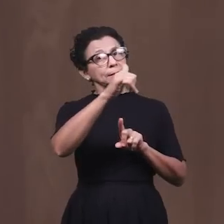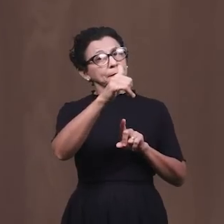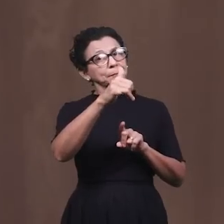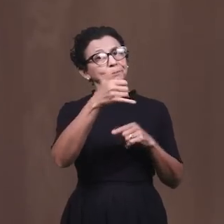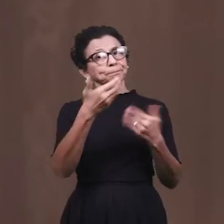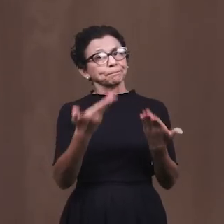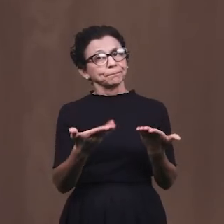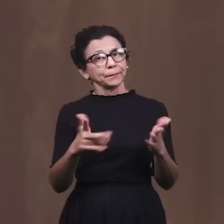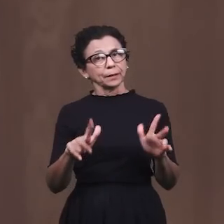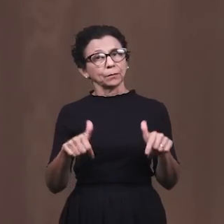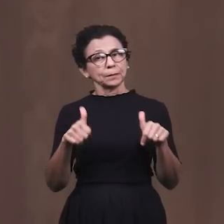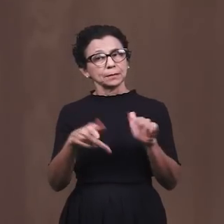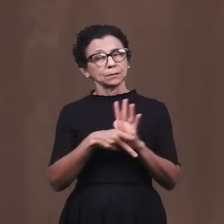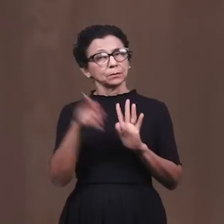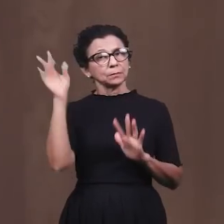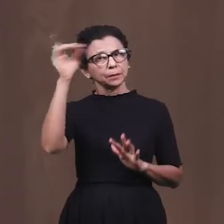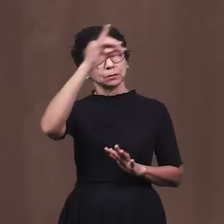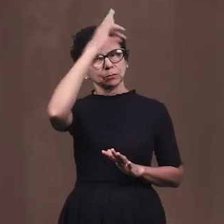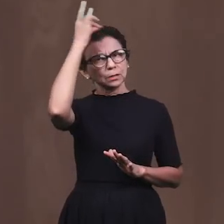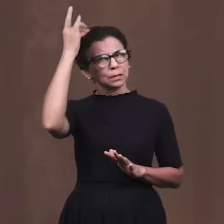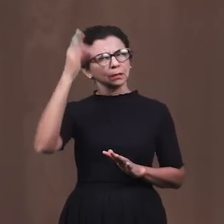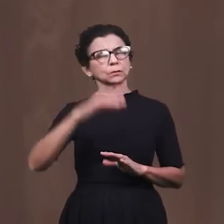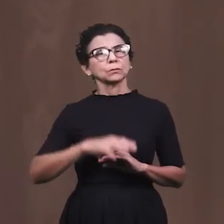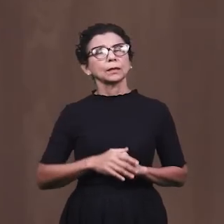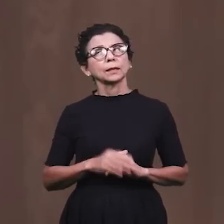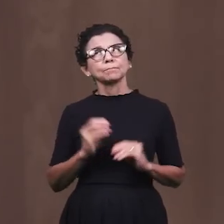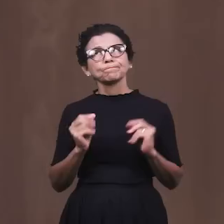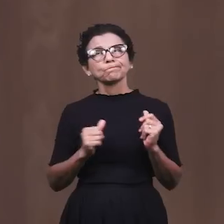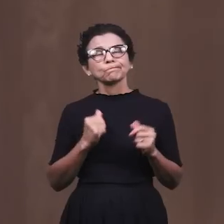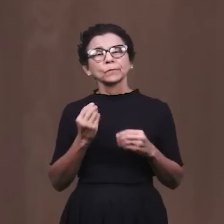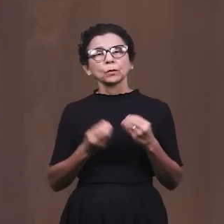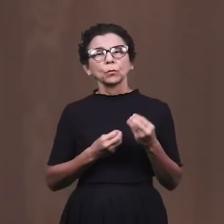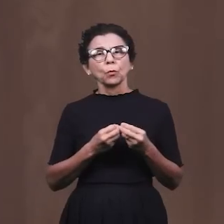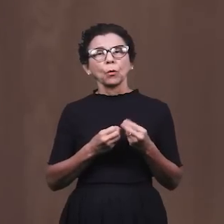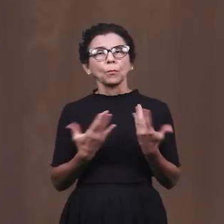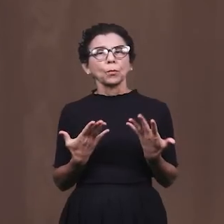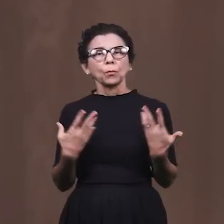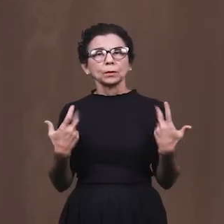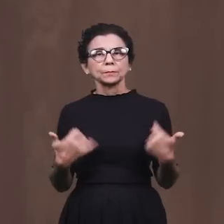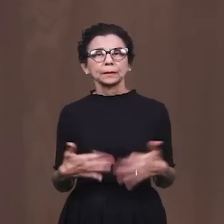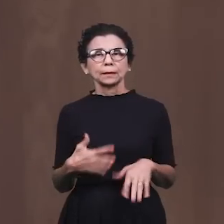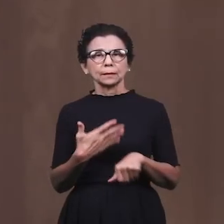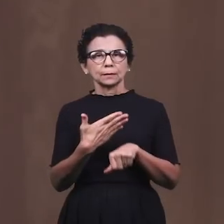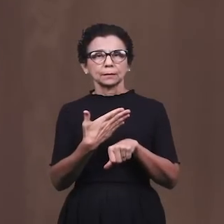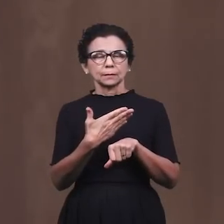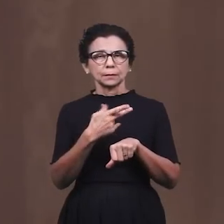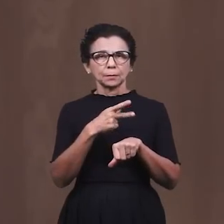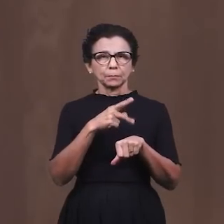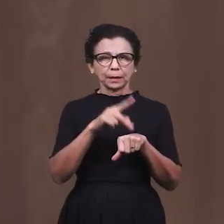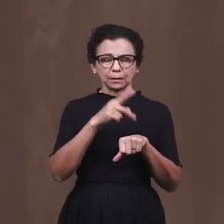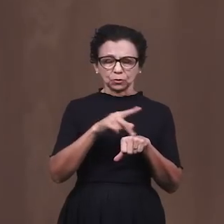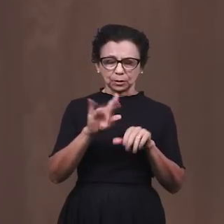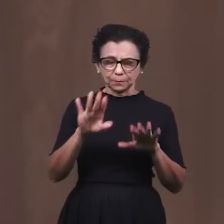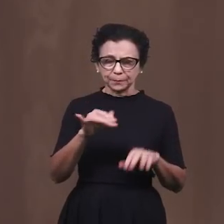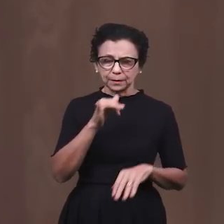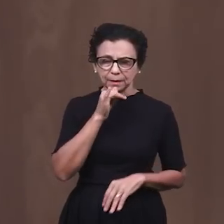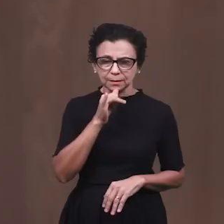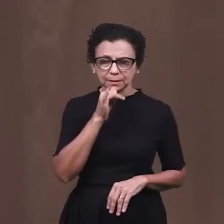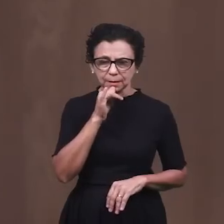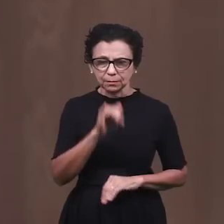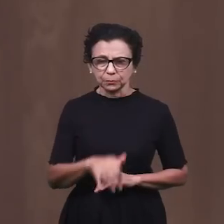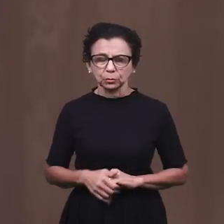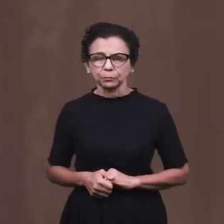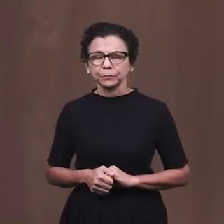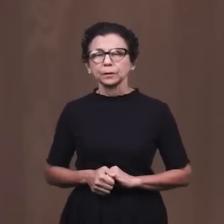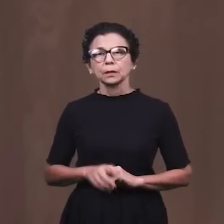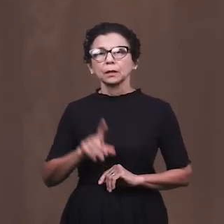essa? É uma operação do Espírito Santo. Como é que isso se dá, vamos dizer assim, em termos práticos? Por exemplo,